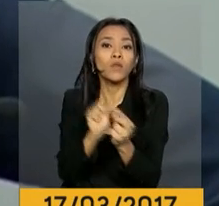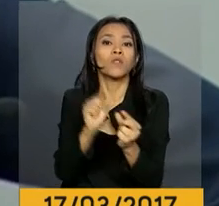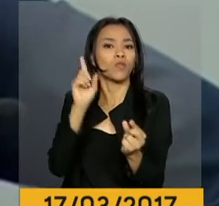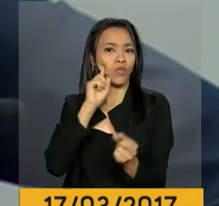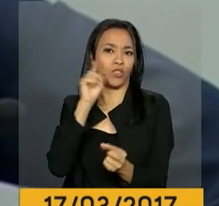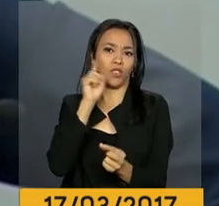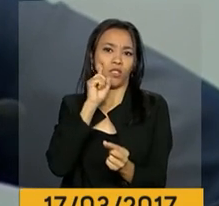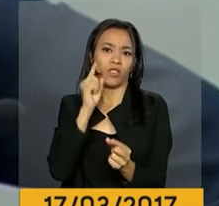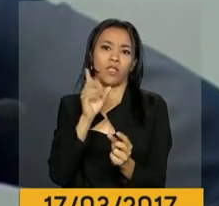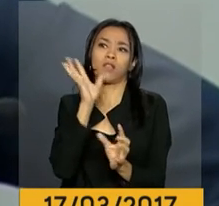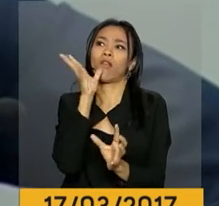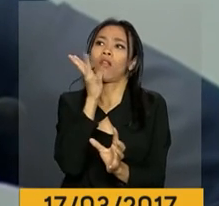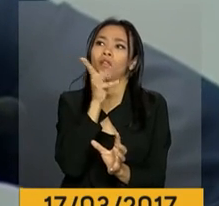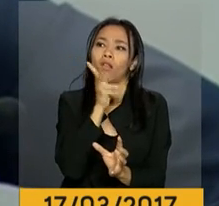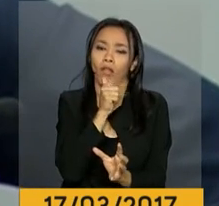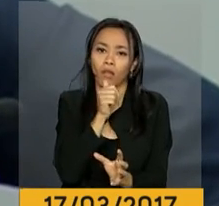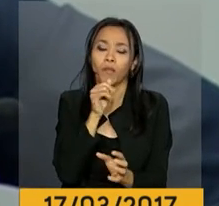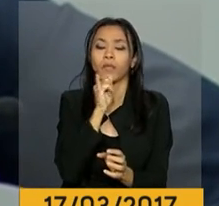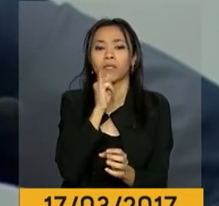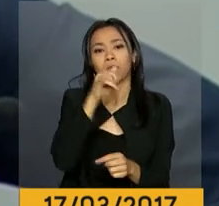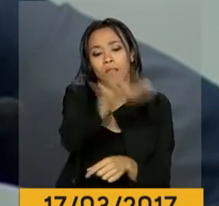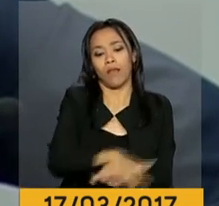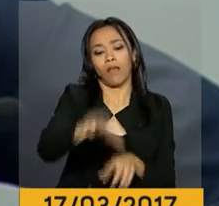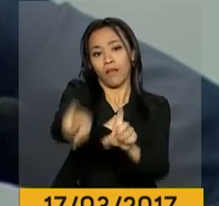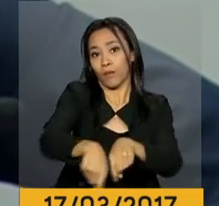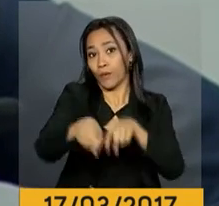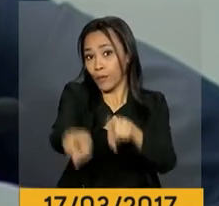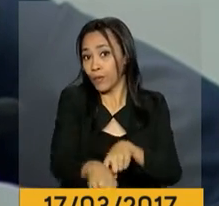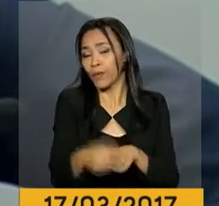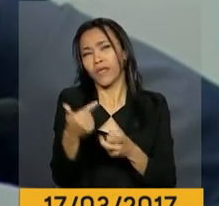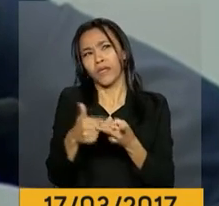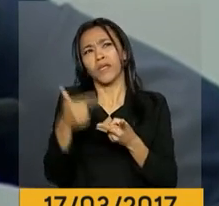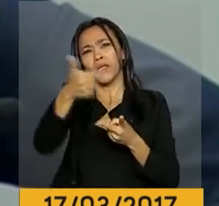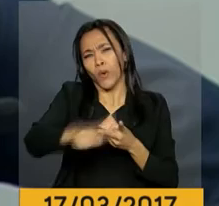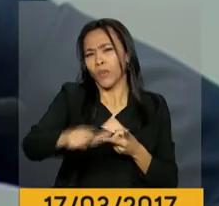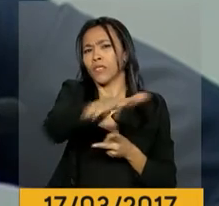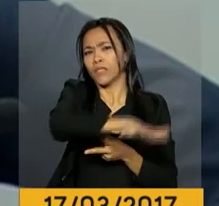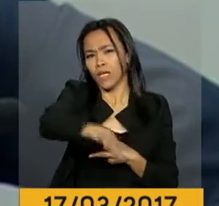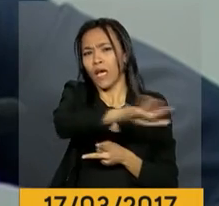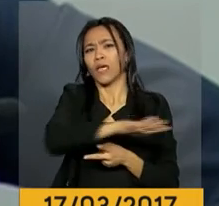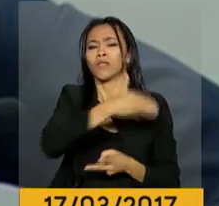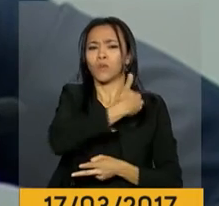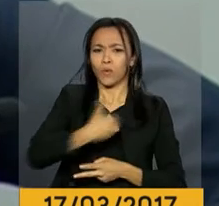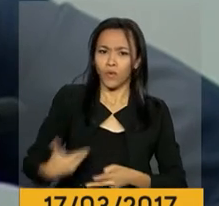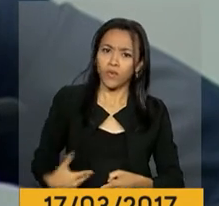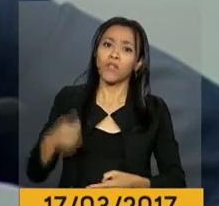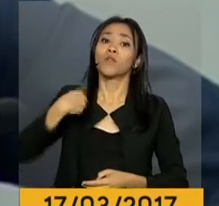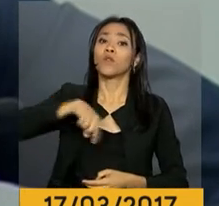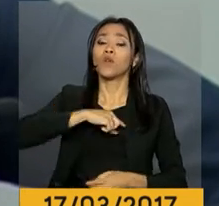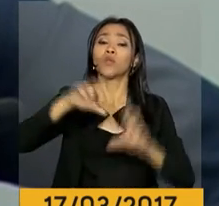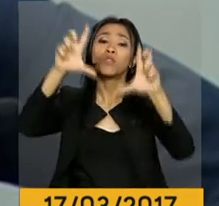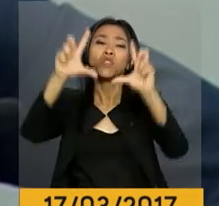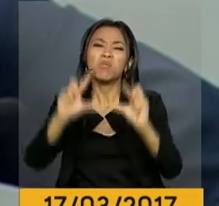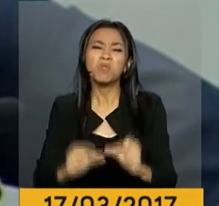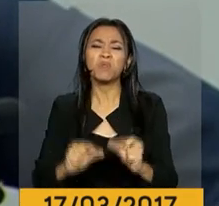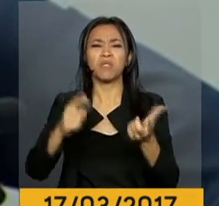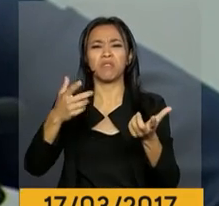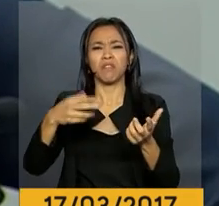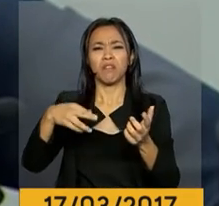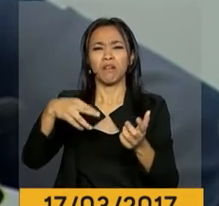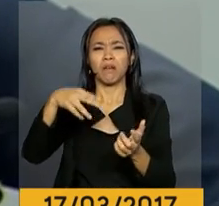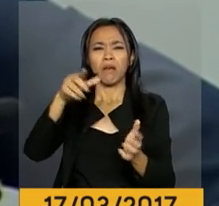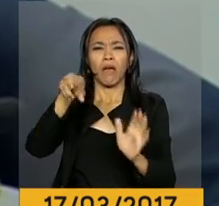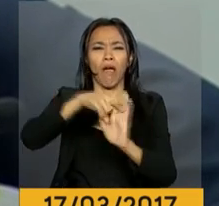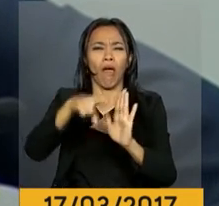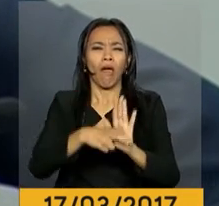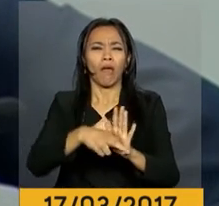dias. Como de resto, na área da agricultura e em outras áreas tantas do governo, nós estamos desburocratizando aquela coisa de